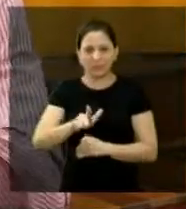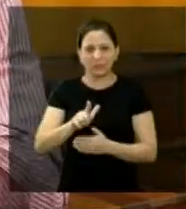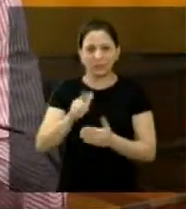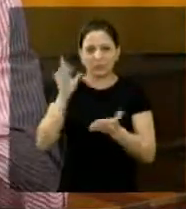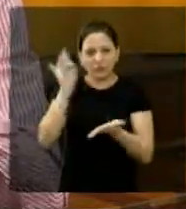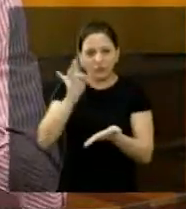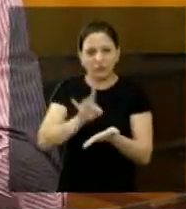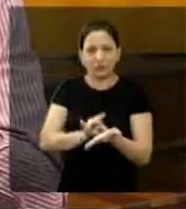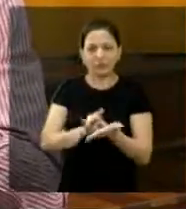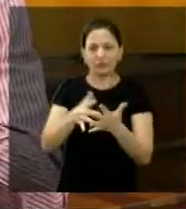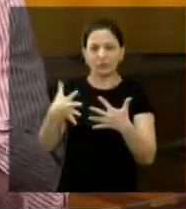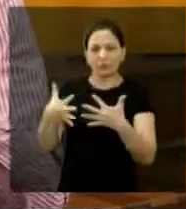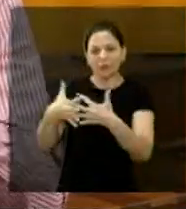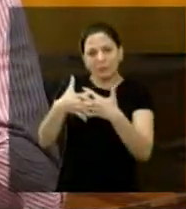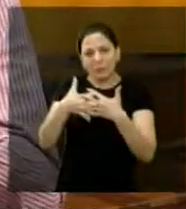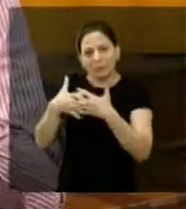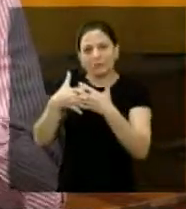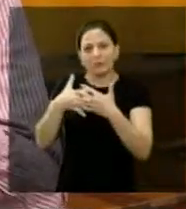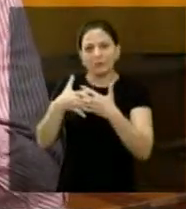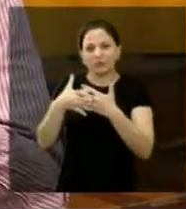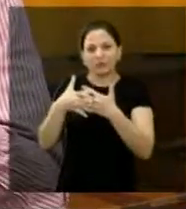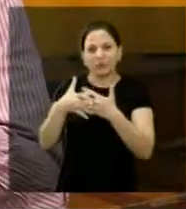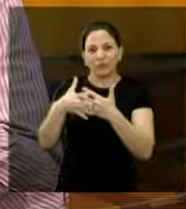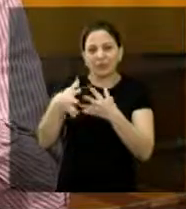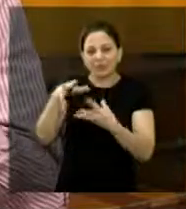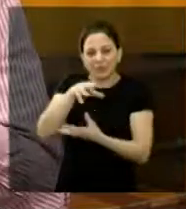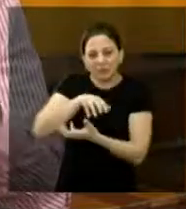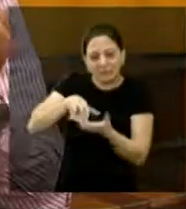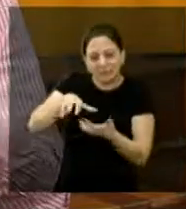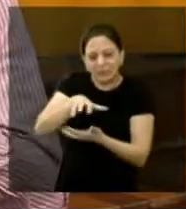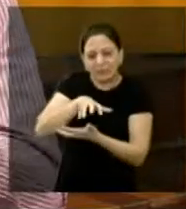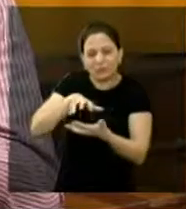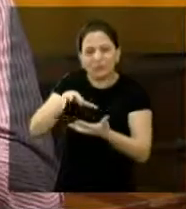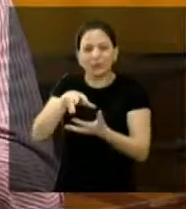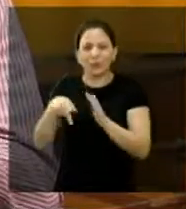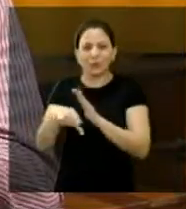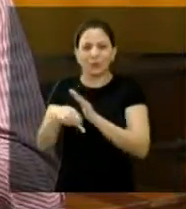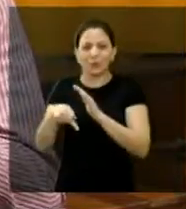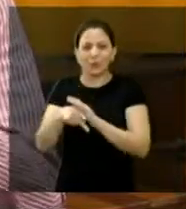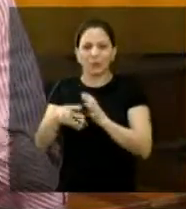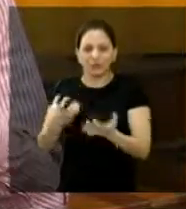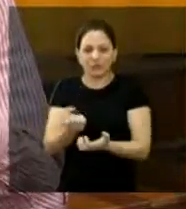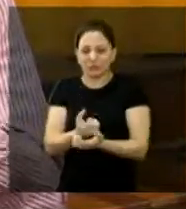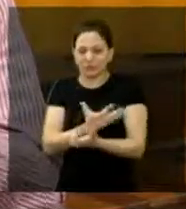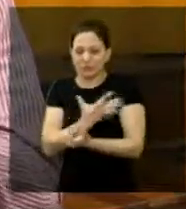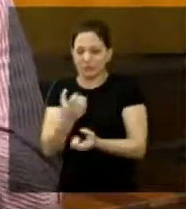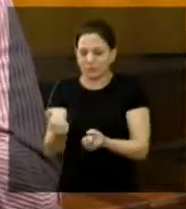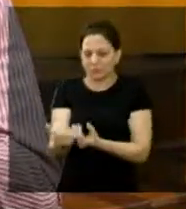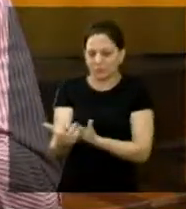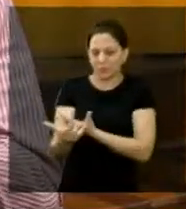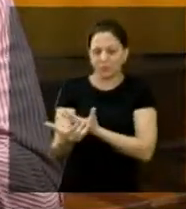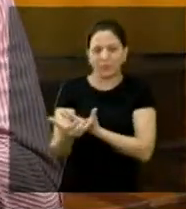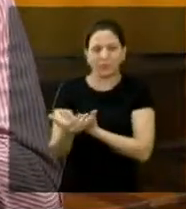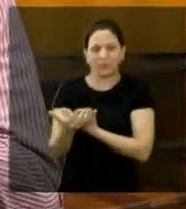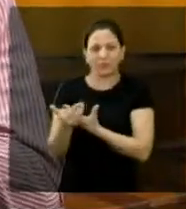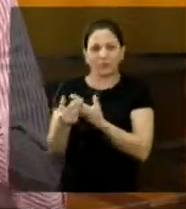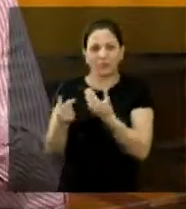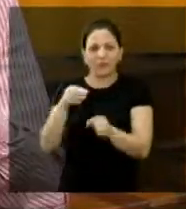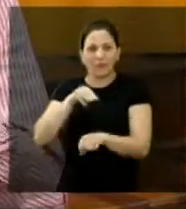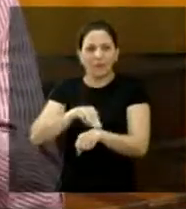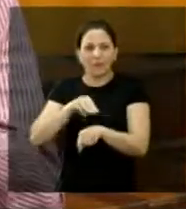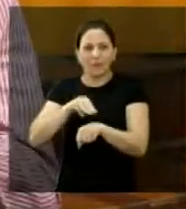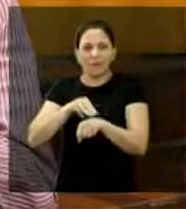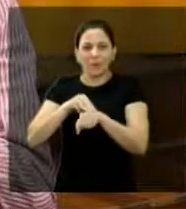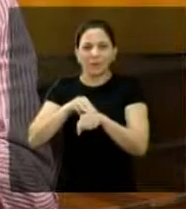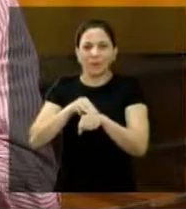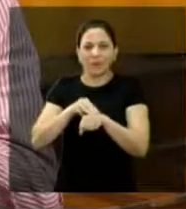Então foi uma mistura tremenda de sentimentos e tudo isso provocou que acabou sendo aí um momento, graças